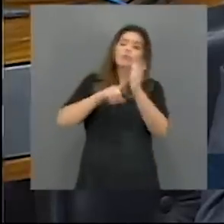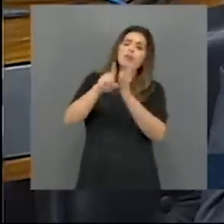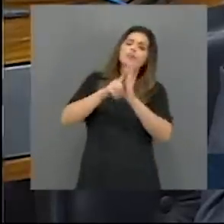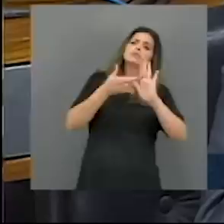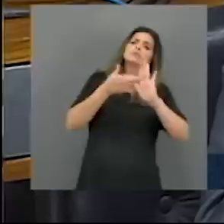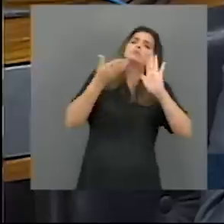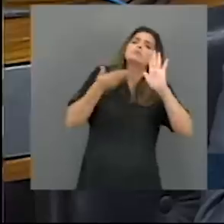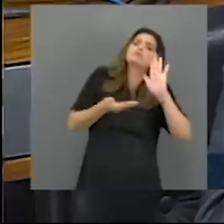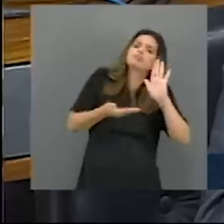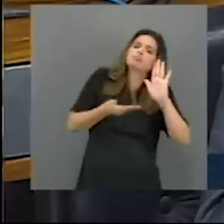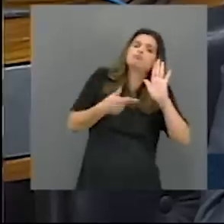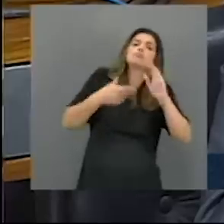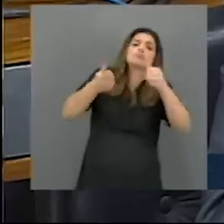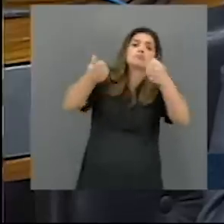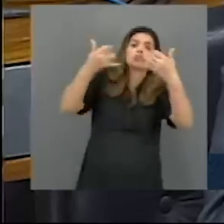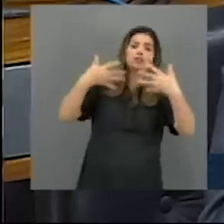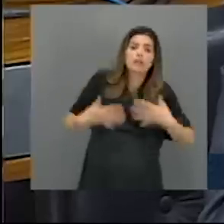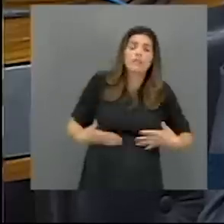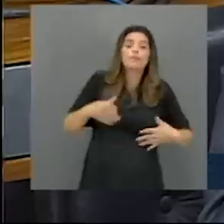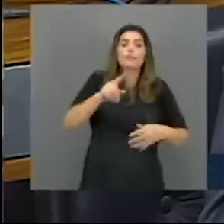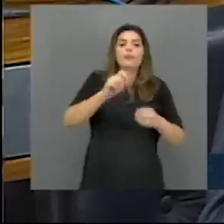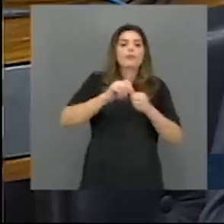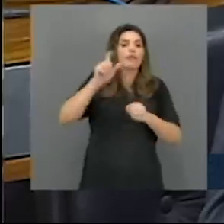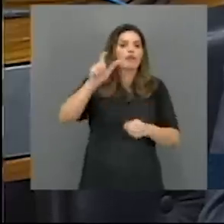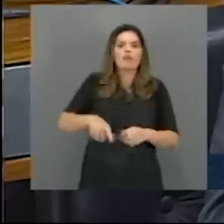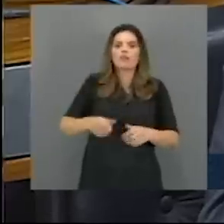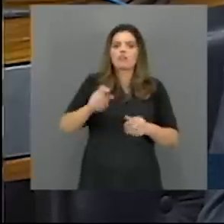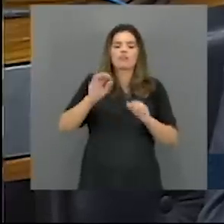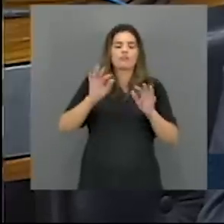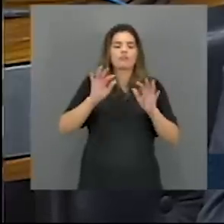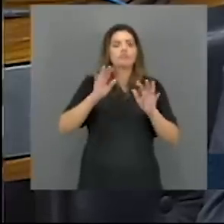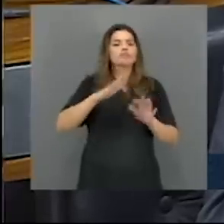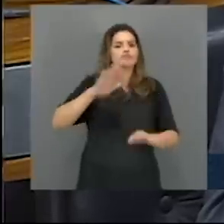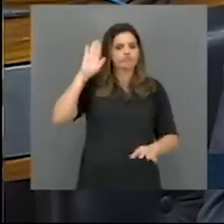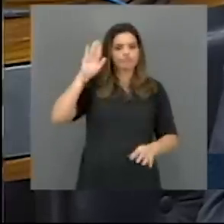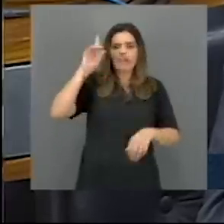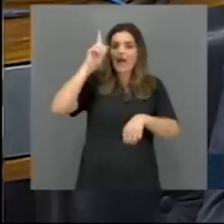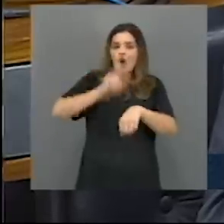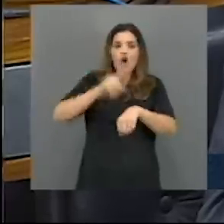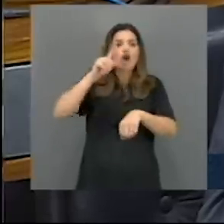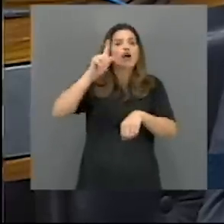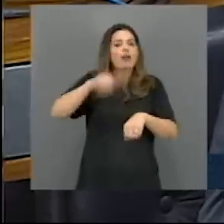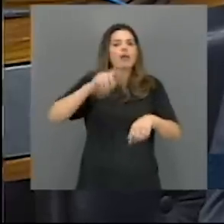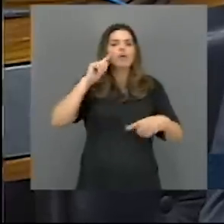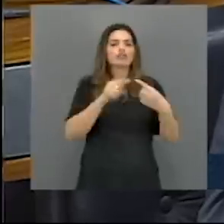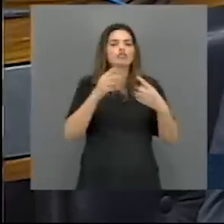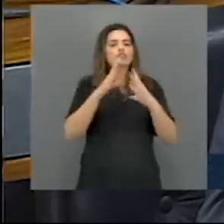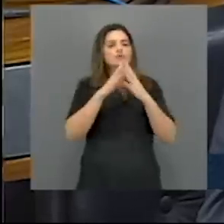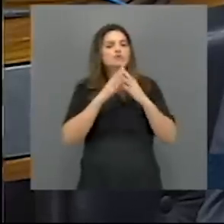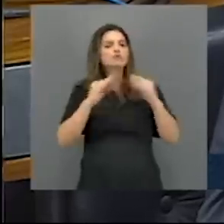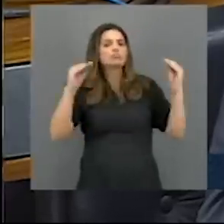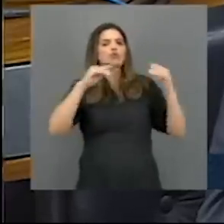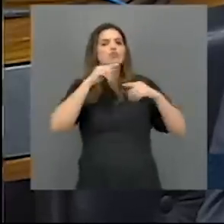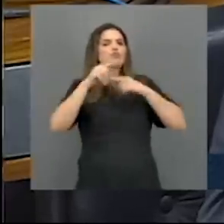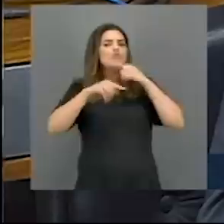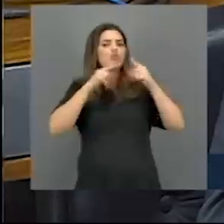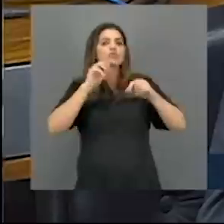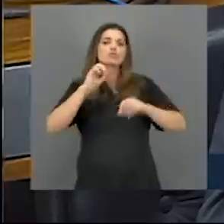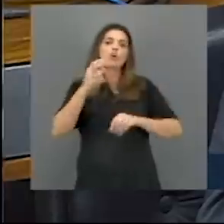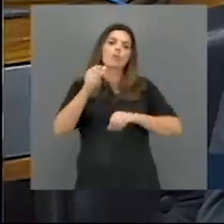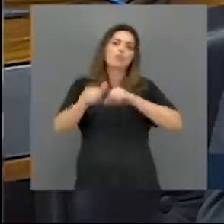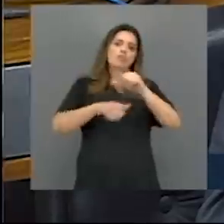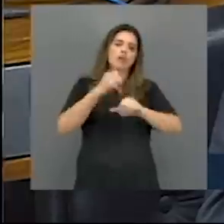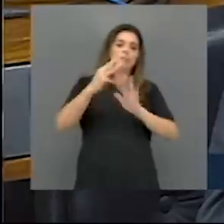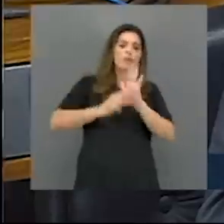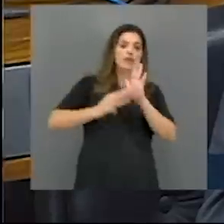determinadas soluções. A sua realização de forma tempestiva é um requisito fundamental para que se possa alcançar o objetivo de sanar dúvidas ou até mesmo modificar procedimentos